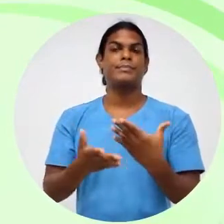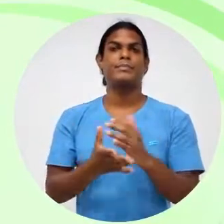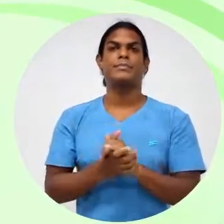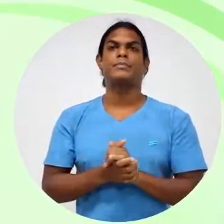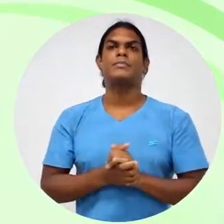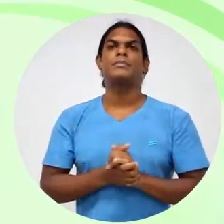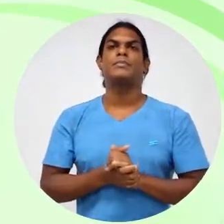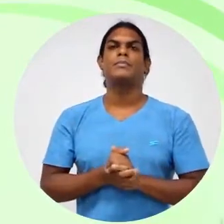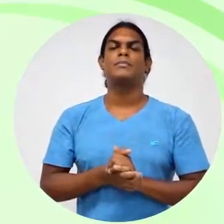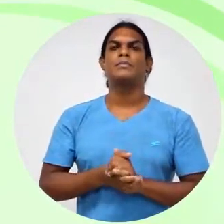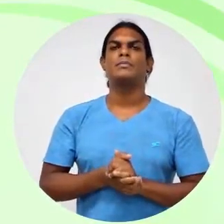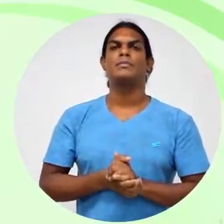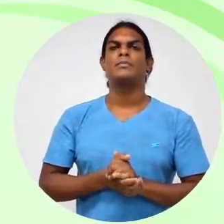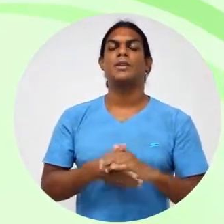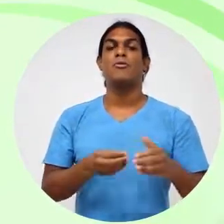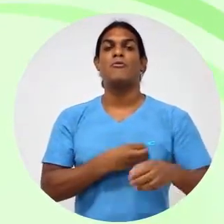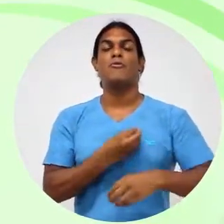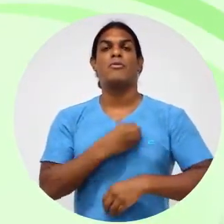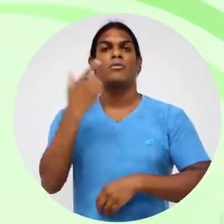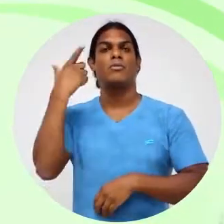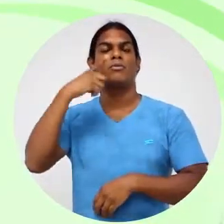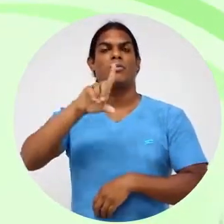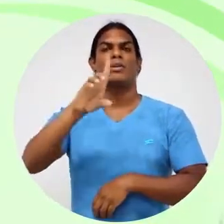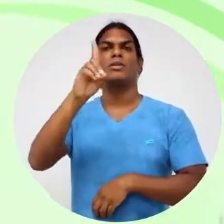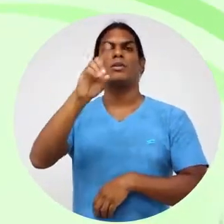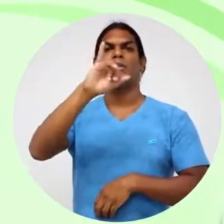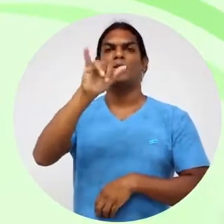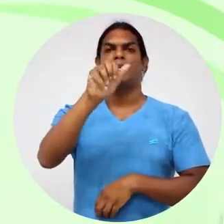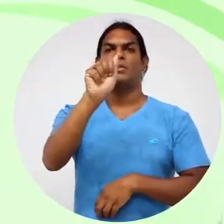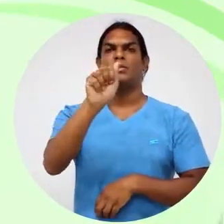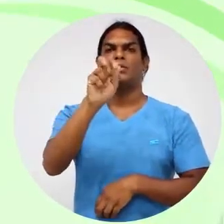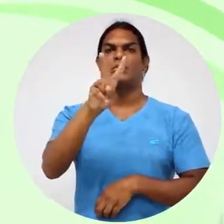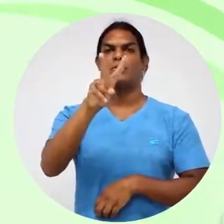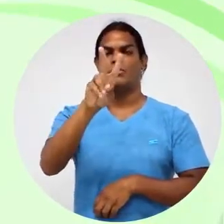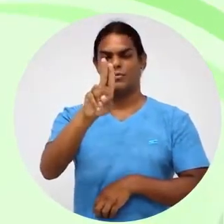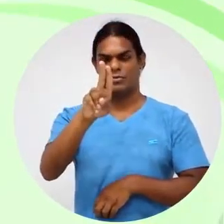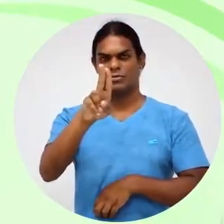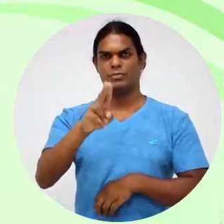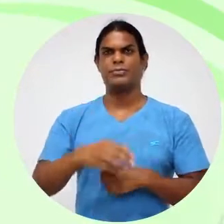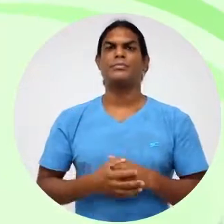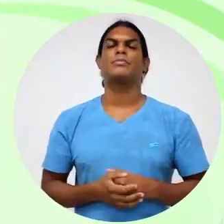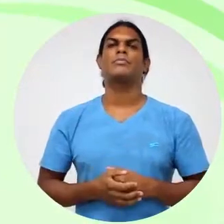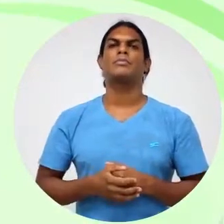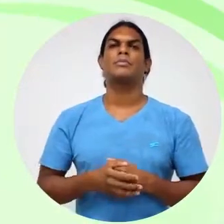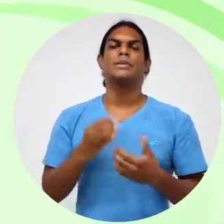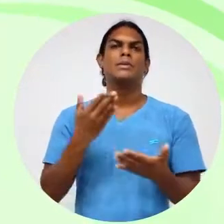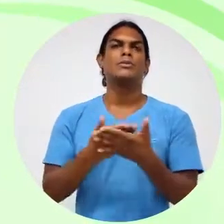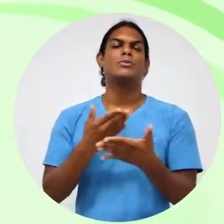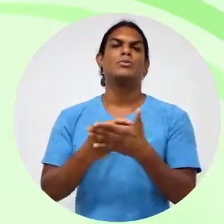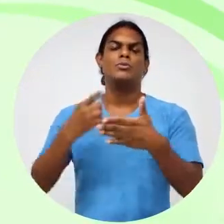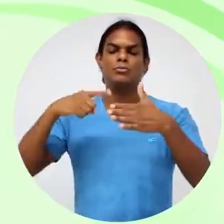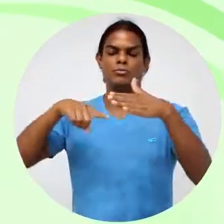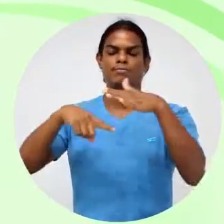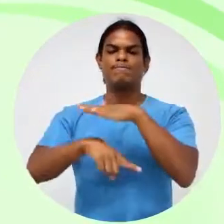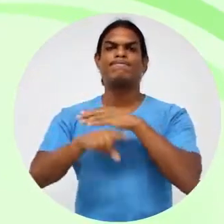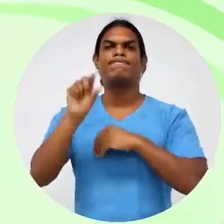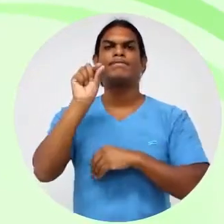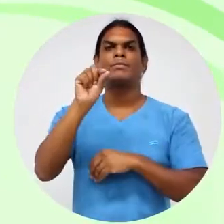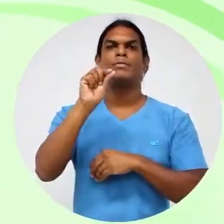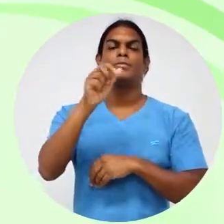nós voltamos à cena. É o famoso déjà vu. Evoluindo um pouco mais, vamos para o conceito de